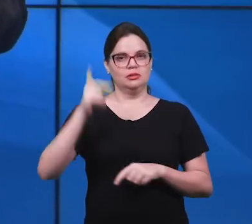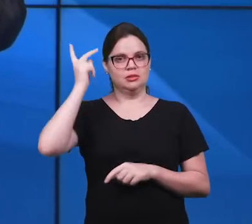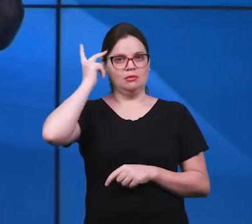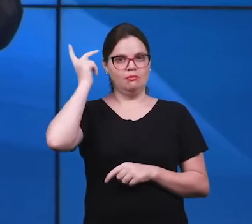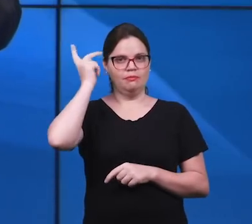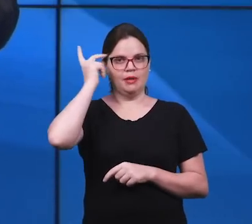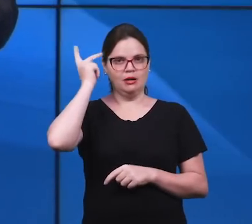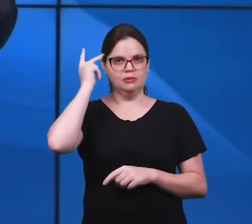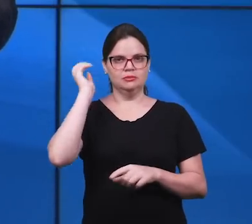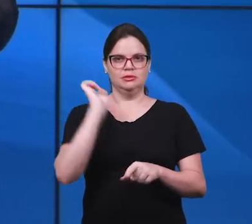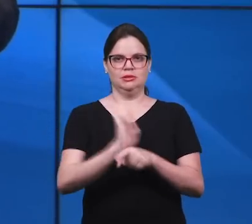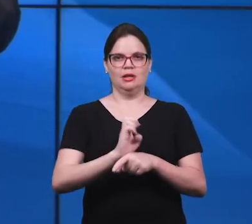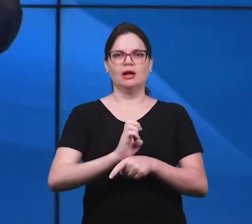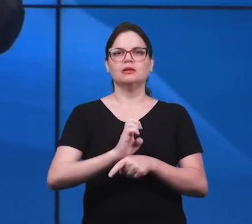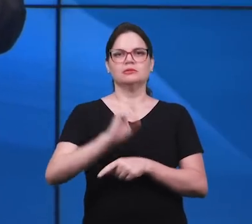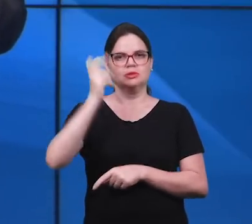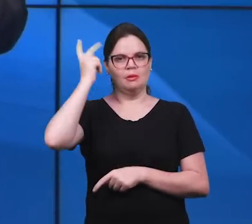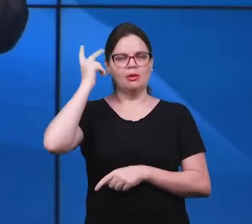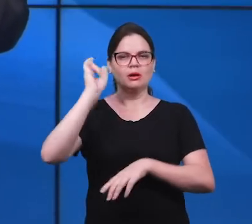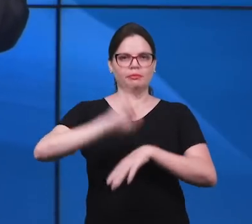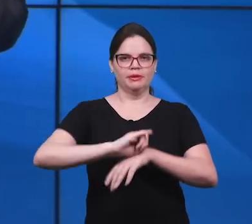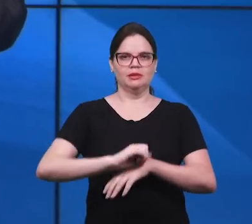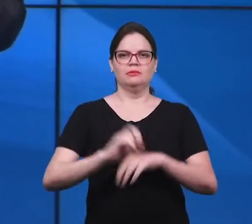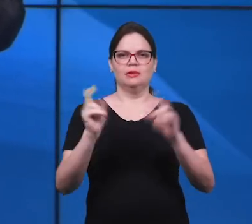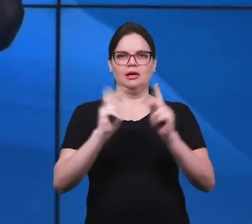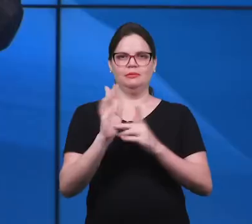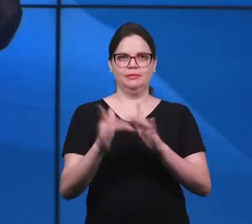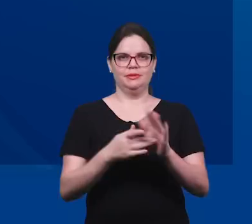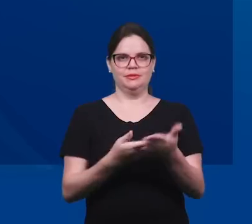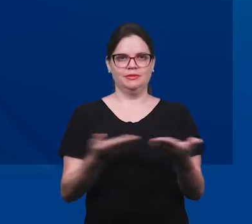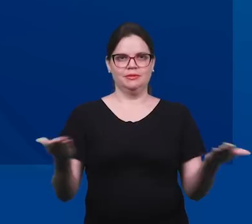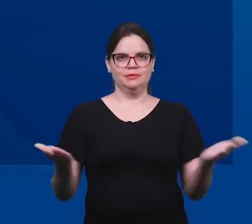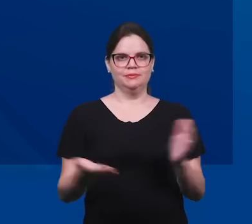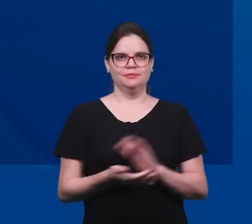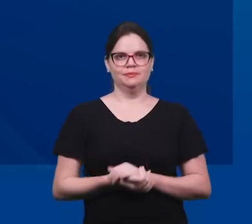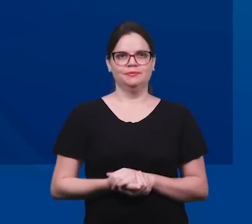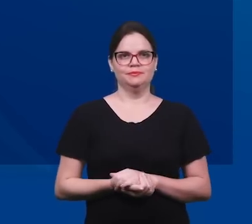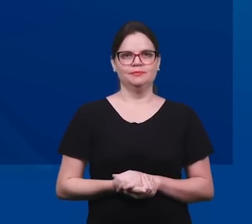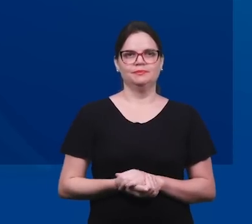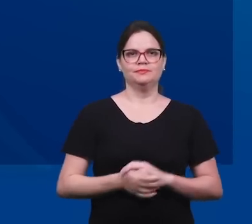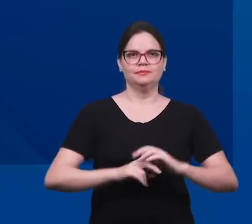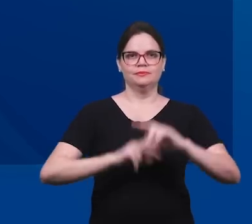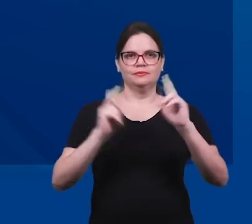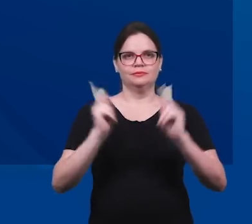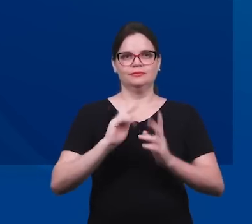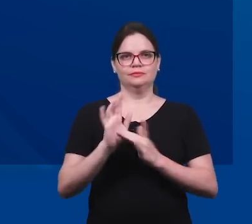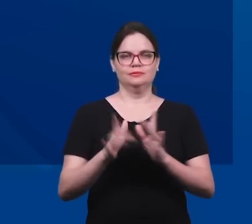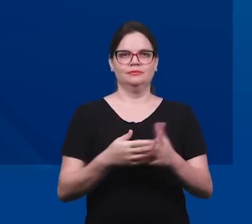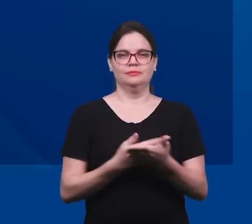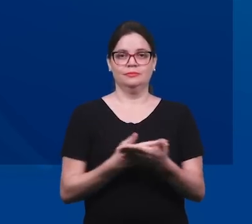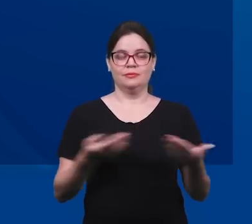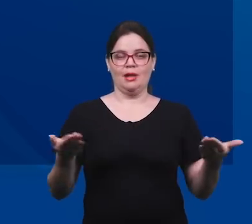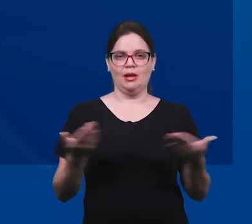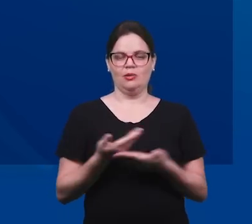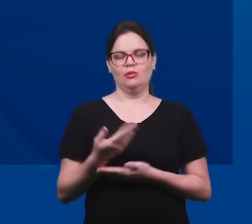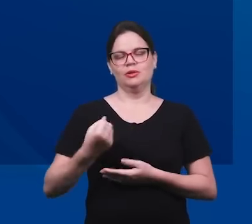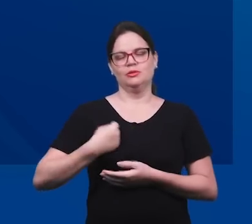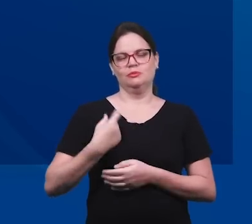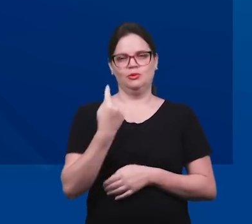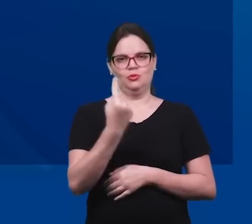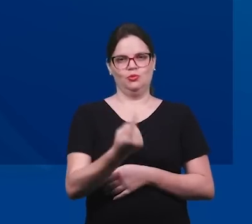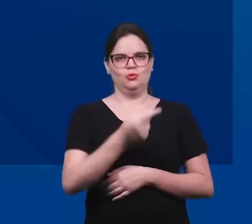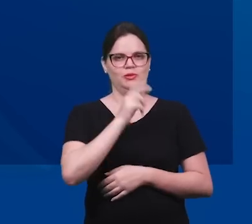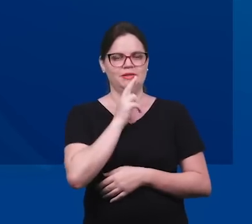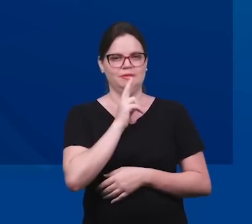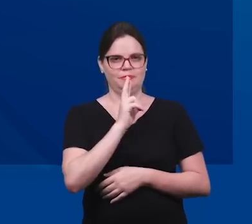Paulo, capital do estado de São Paulo. Cleidson, a paz do Senhor. A paz do Senhor Jesus. Respondendo à pergunta de número 1 da